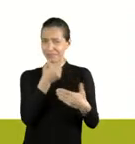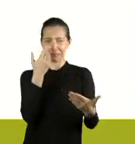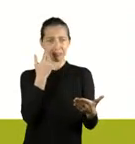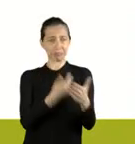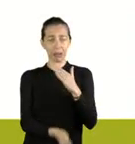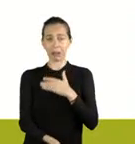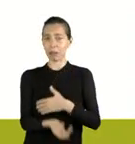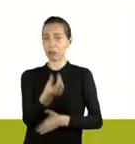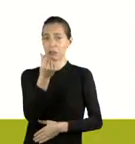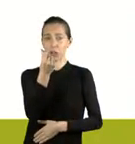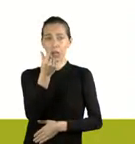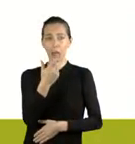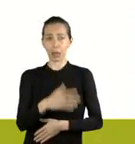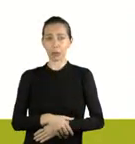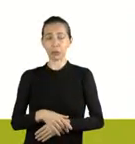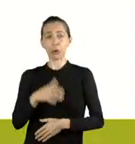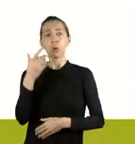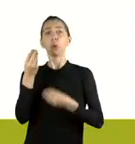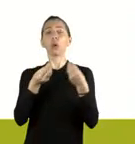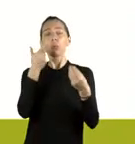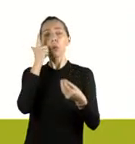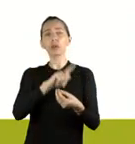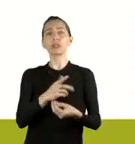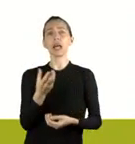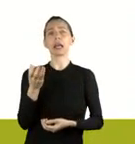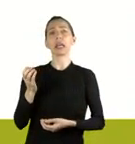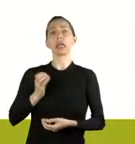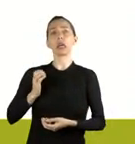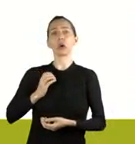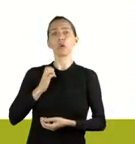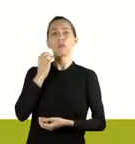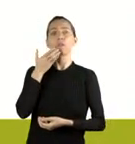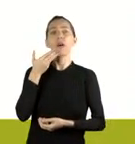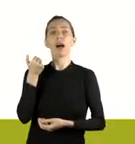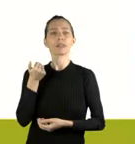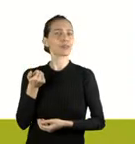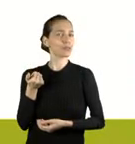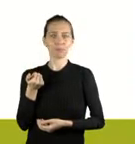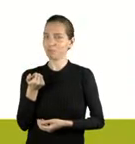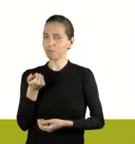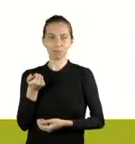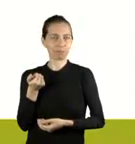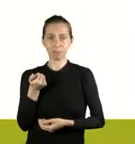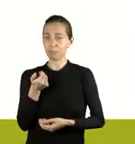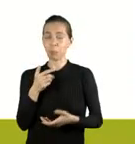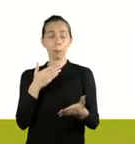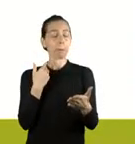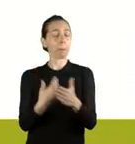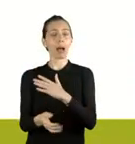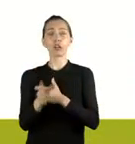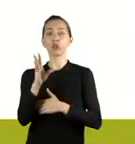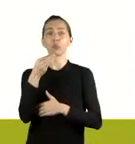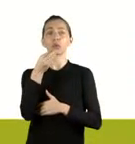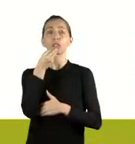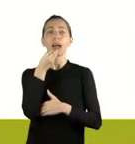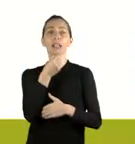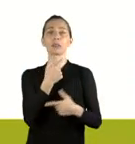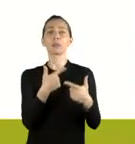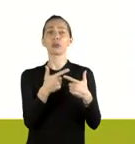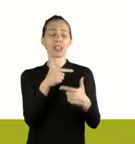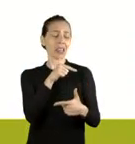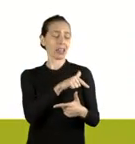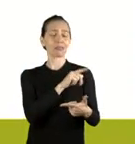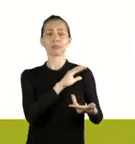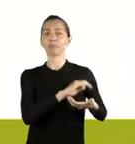estar conseguindo alcançar a sua riqueza mais fácil. Você está perdendo a oportunidade de alcançar a sua liberdade financeira